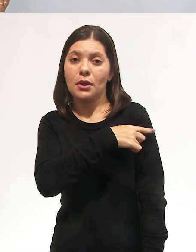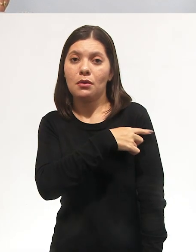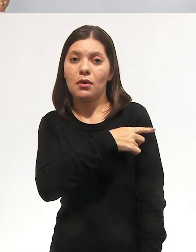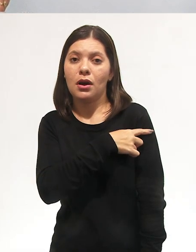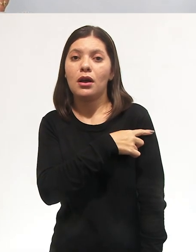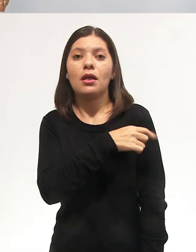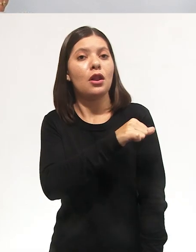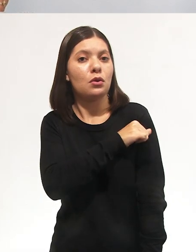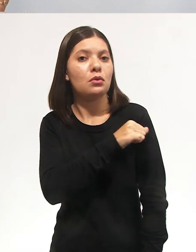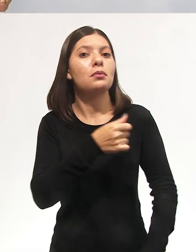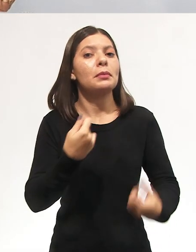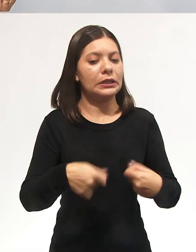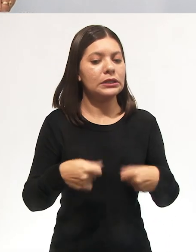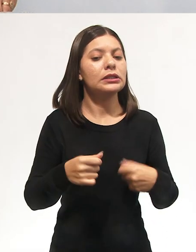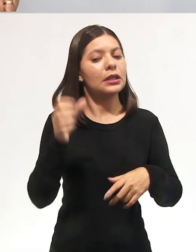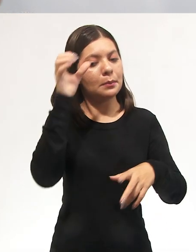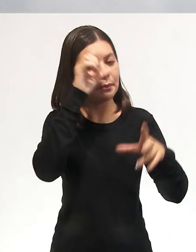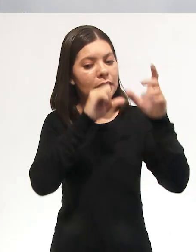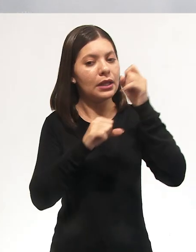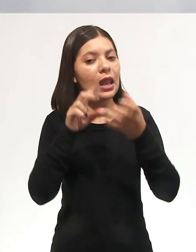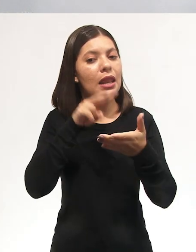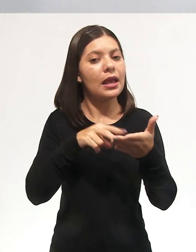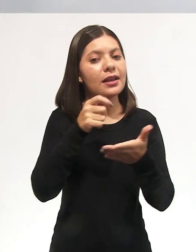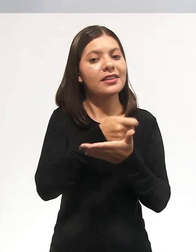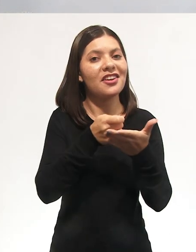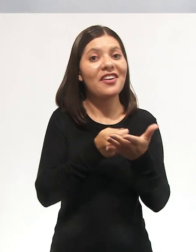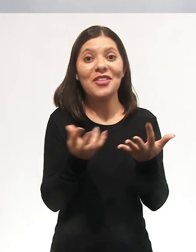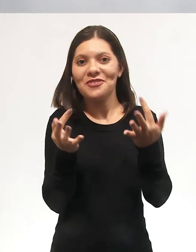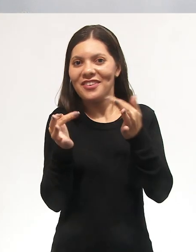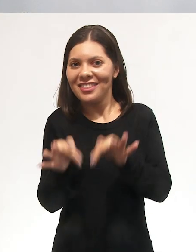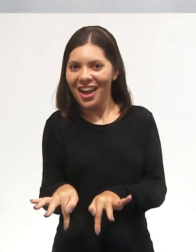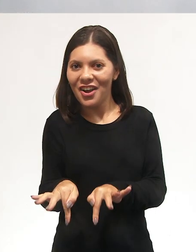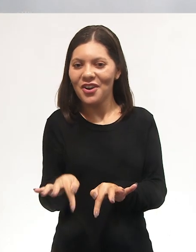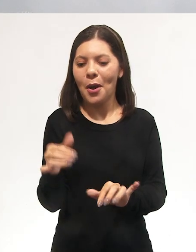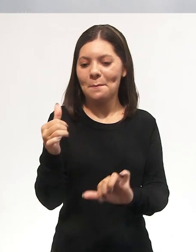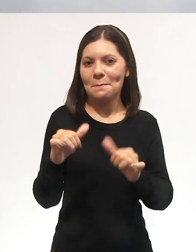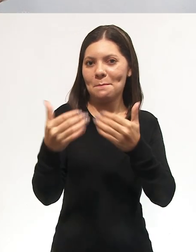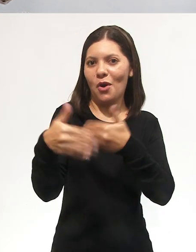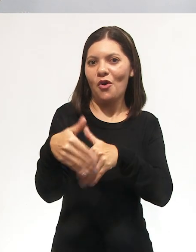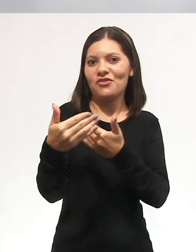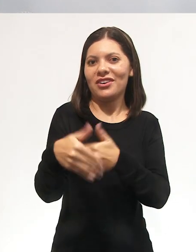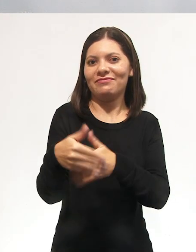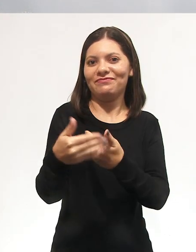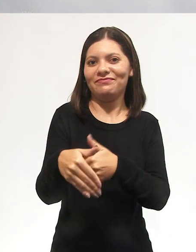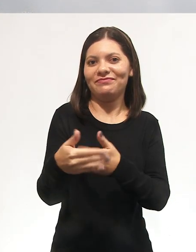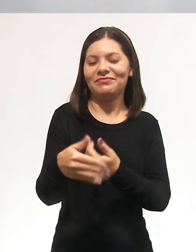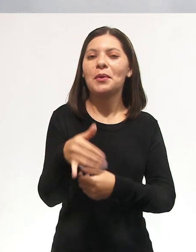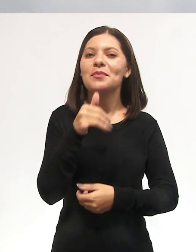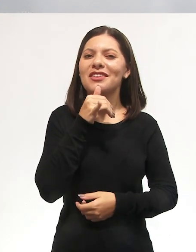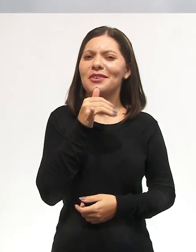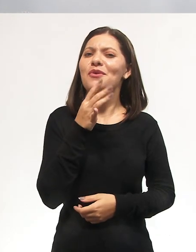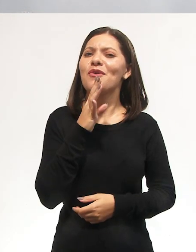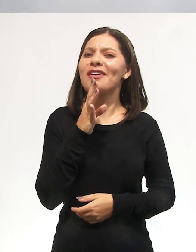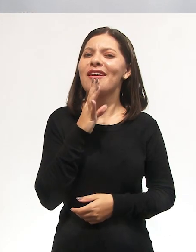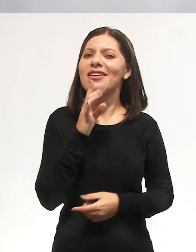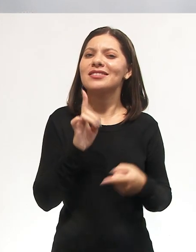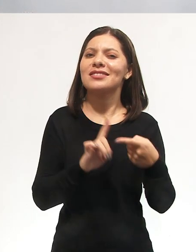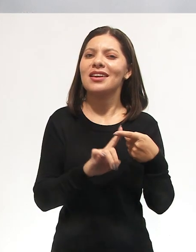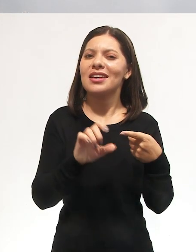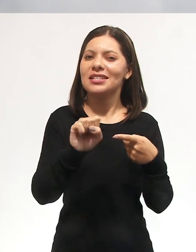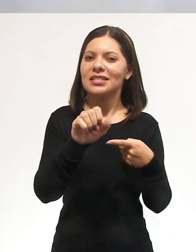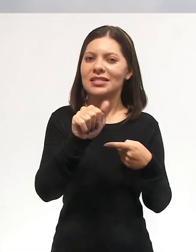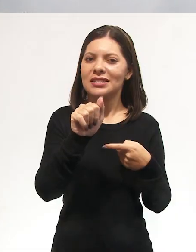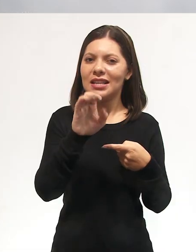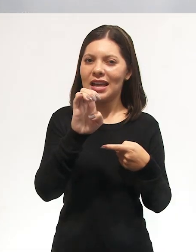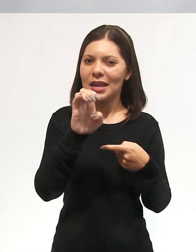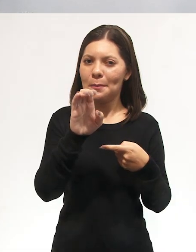tem que aprender a ler e escrever, aí vem uma avaliação institucional que a gente conhece como, por exemplo, o